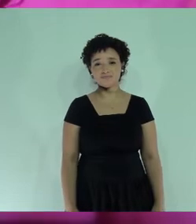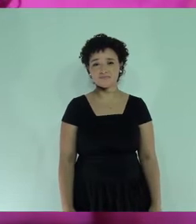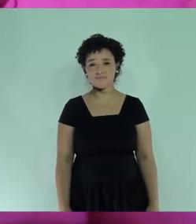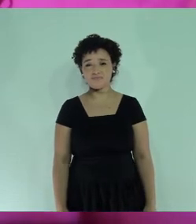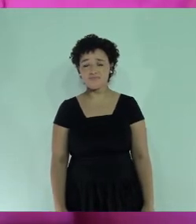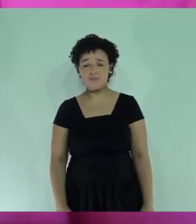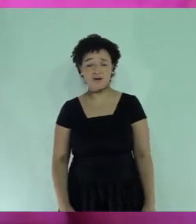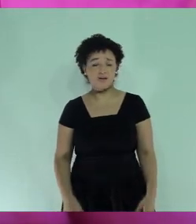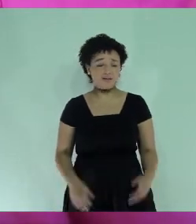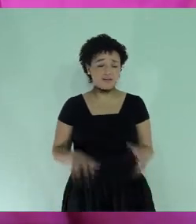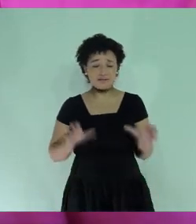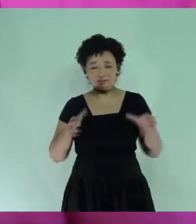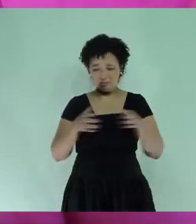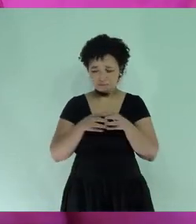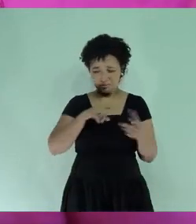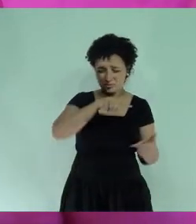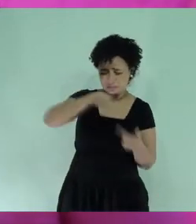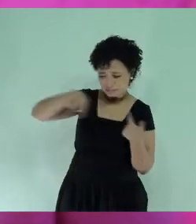Nos alimentos vencidos,